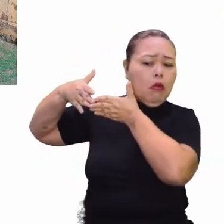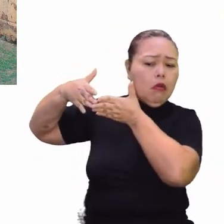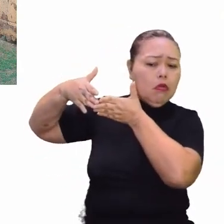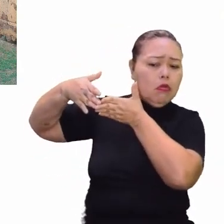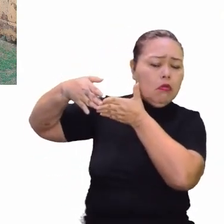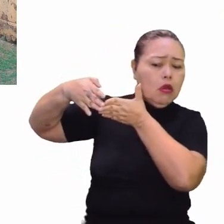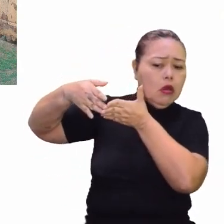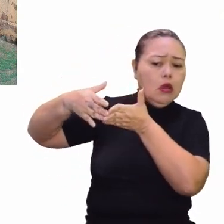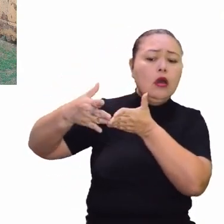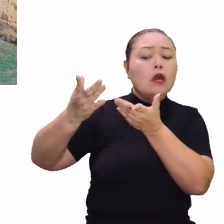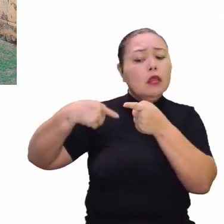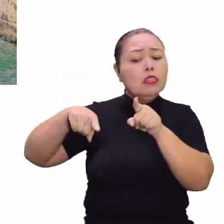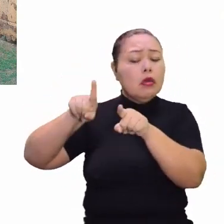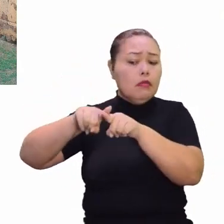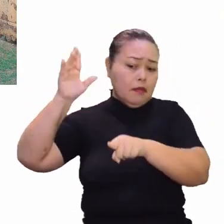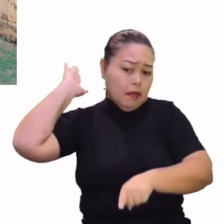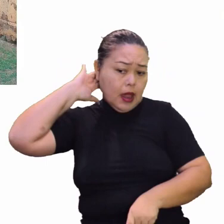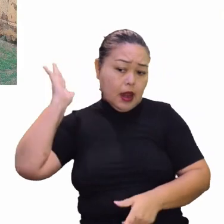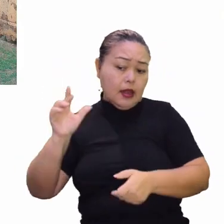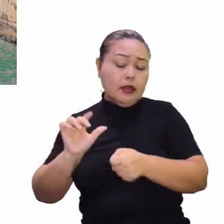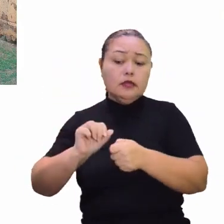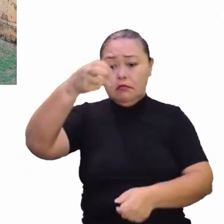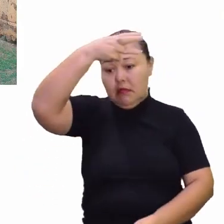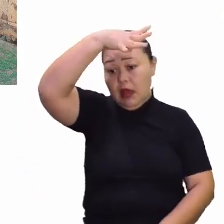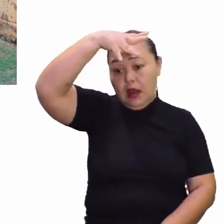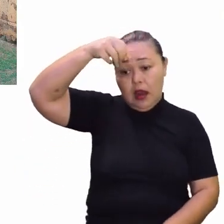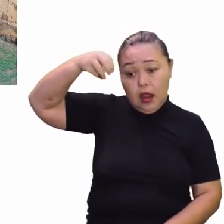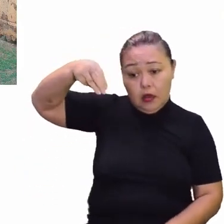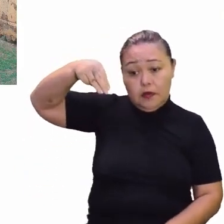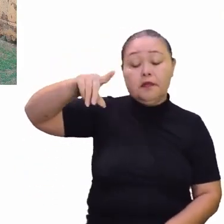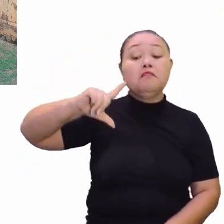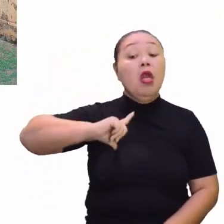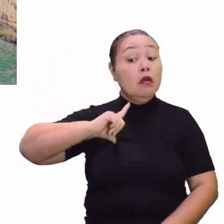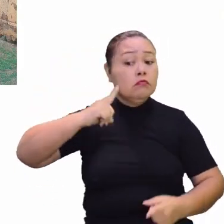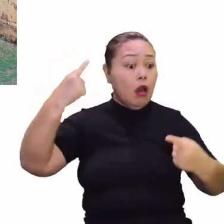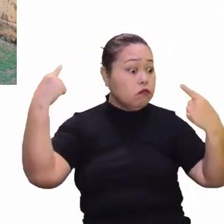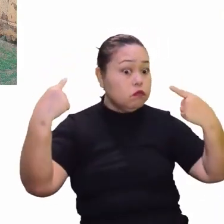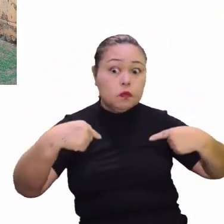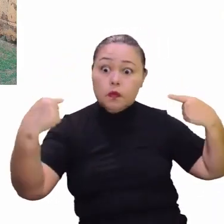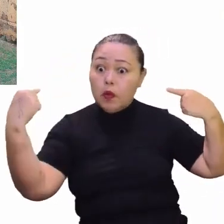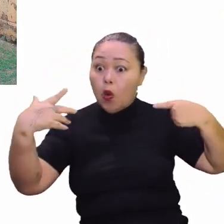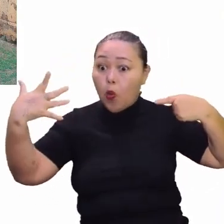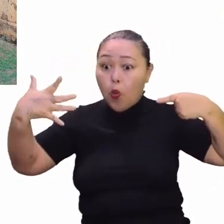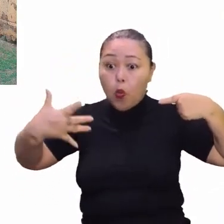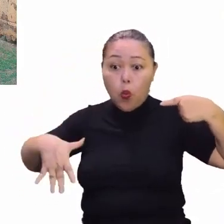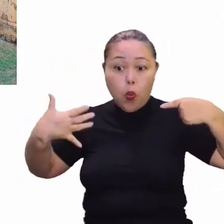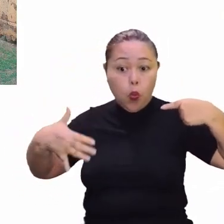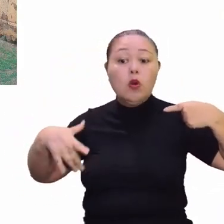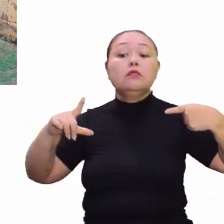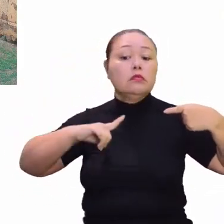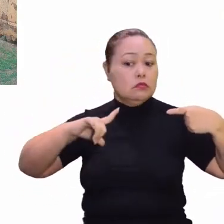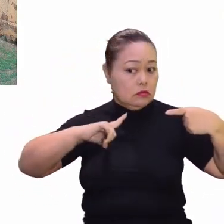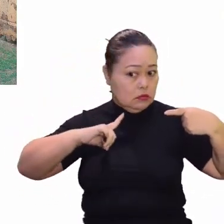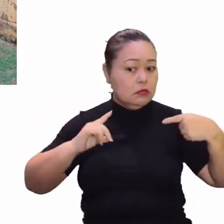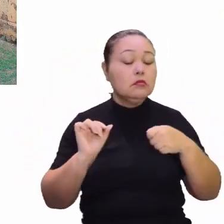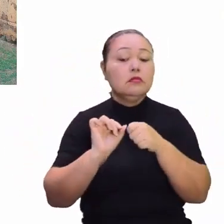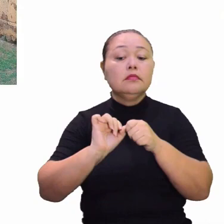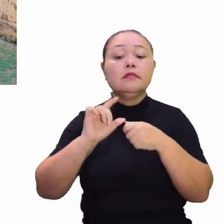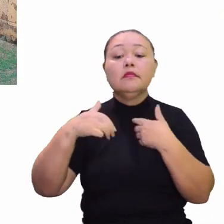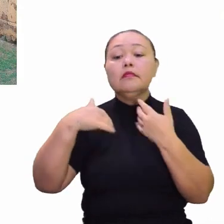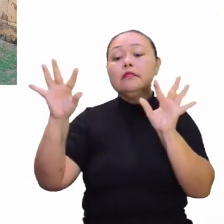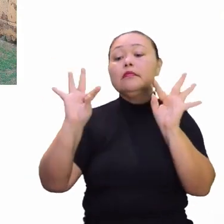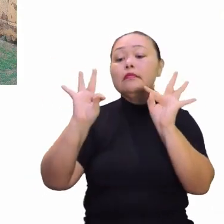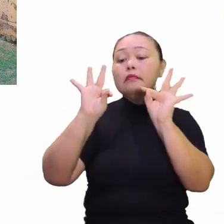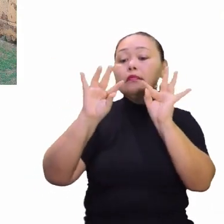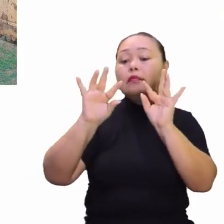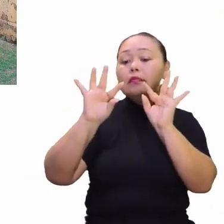então saía também de Belém, de Manaus, então grandes desafios, né, professor Jorge? Grandes desafios e, como o próprio